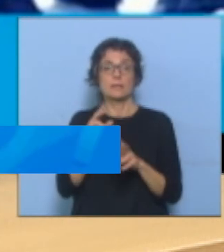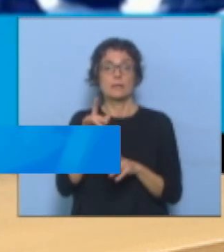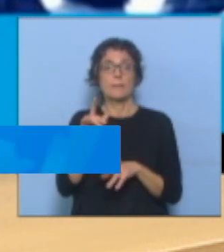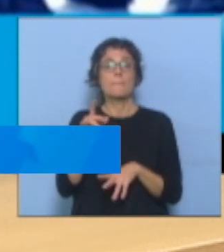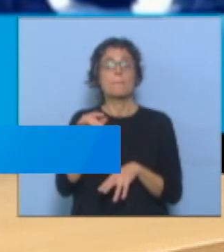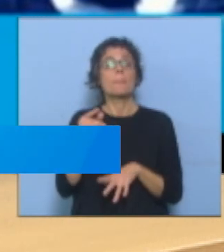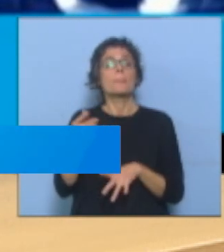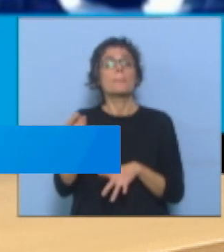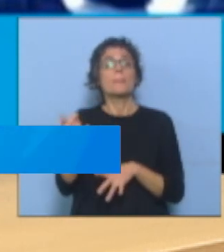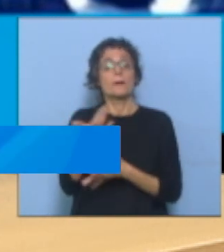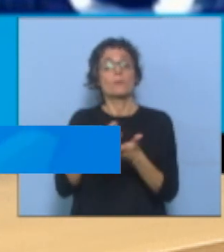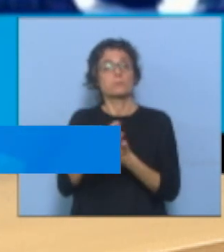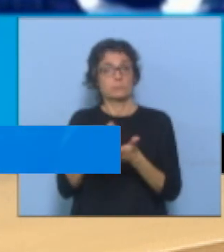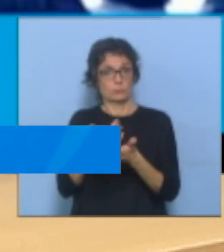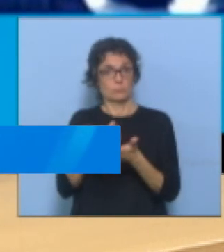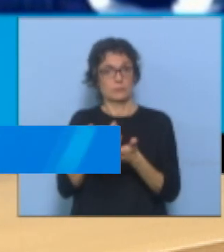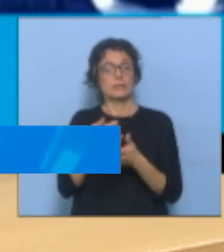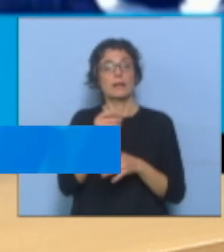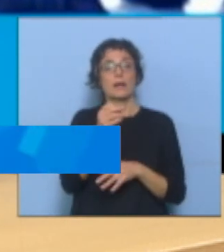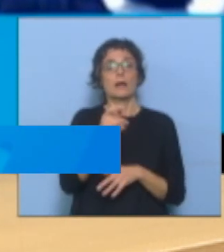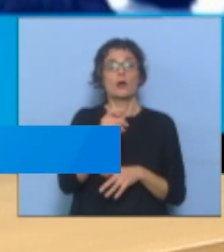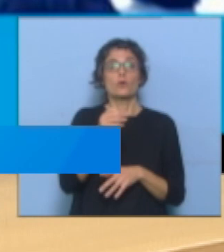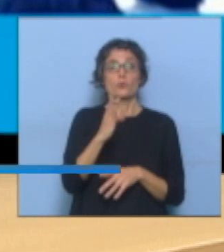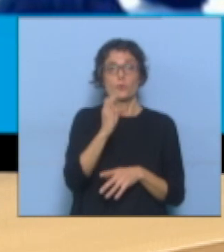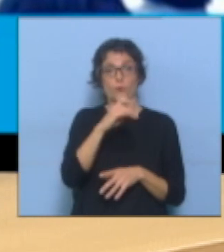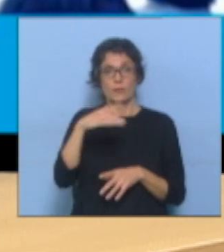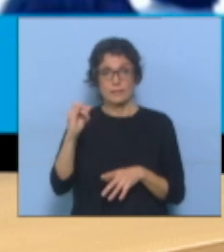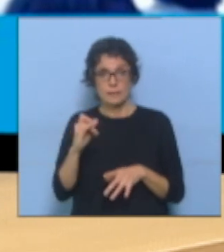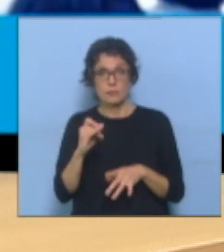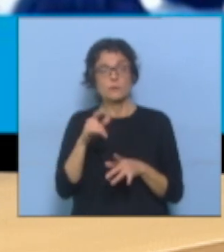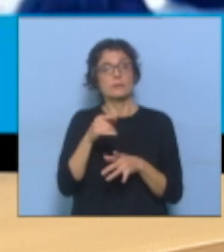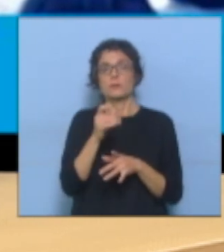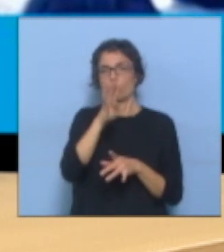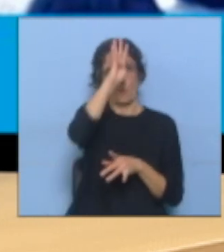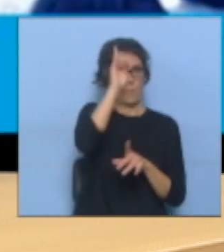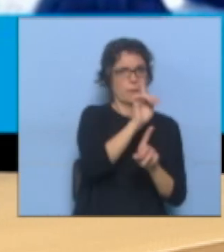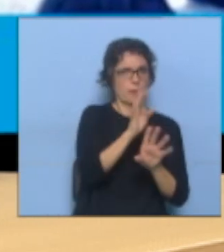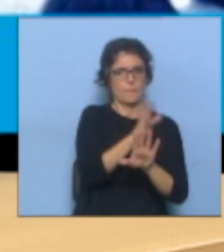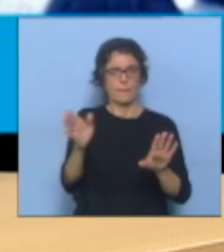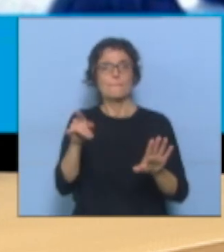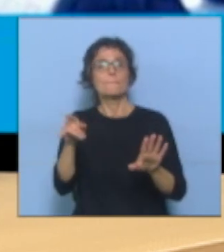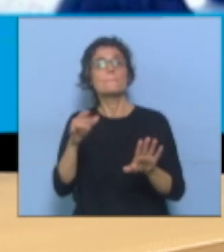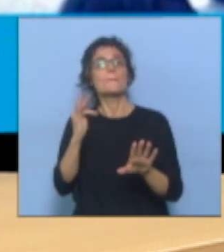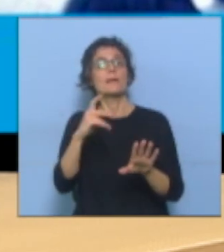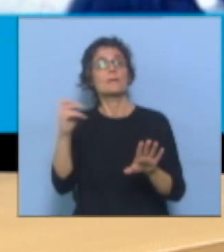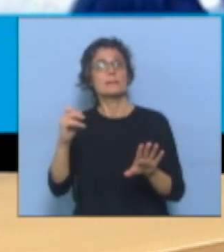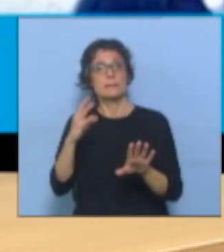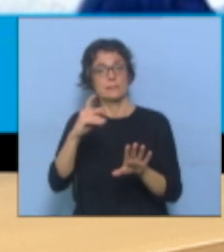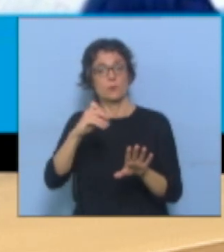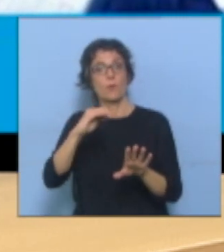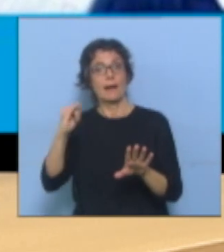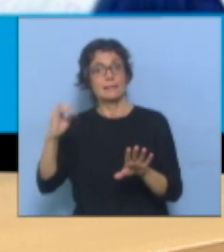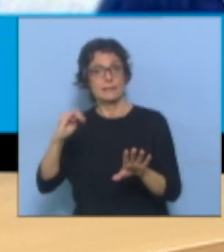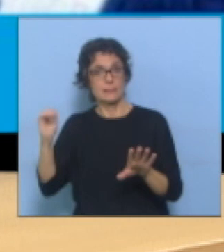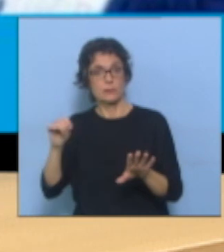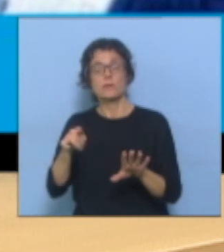é a economia do Papa Francisco. Pois. Mas refere que é a economia de São Francisco de Assis. E, portanto, o Papa vai a um santo do